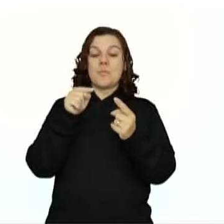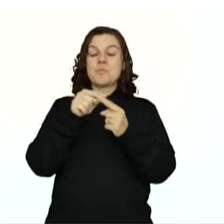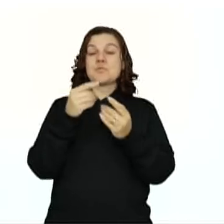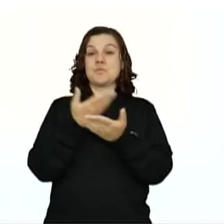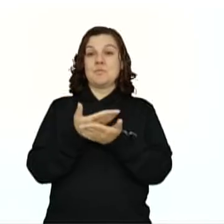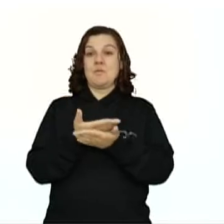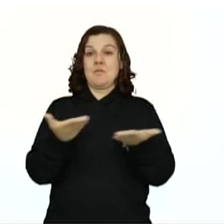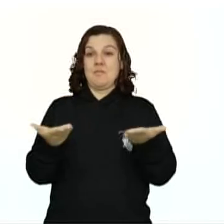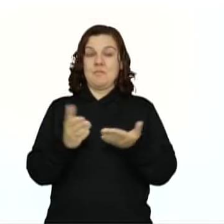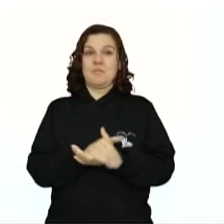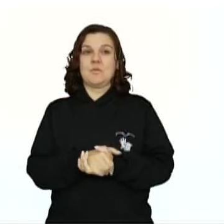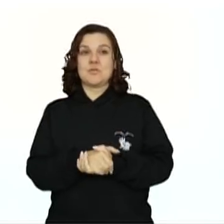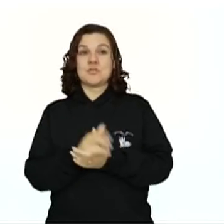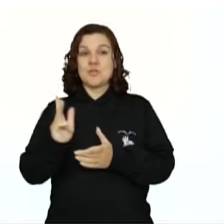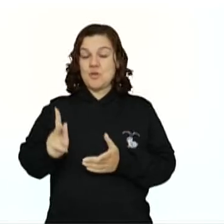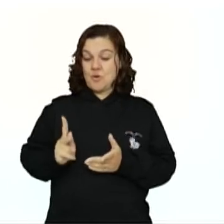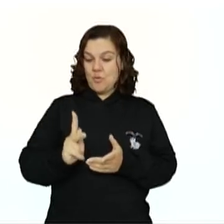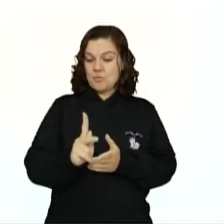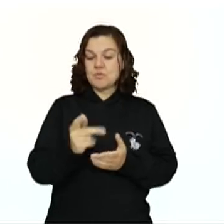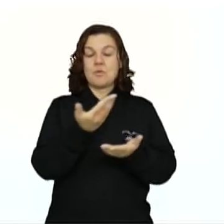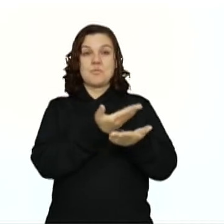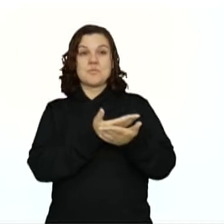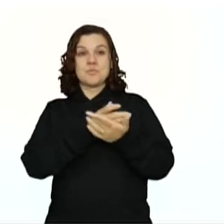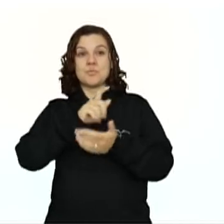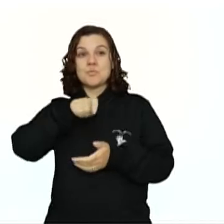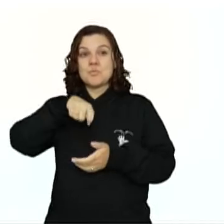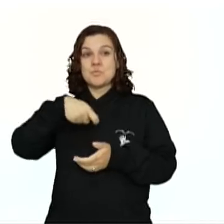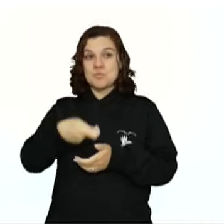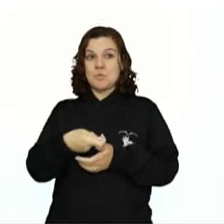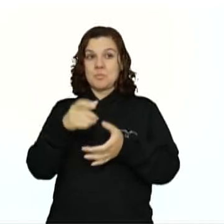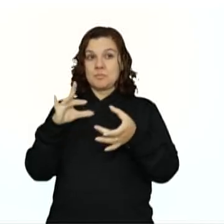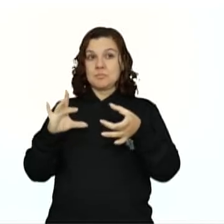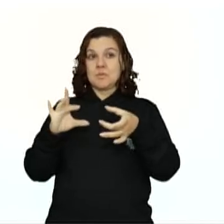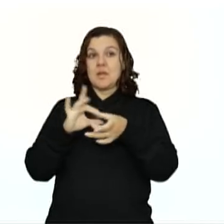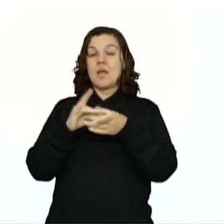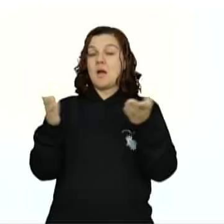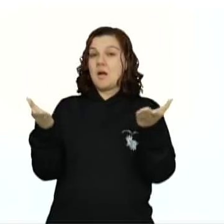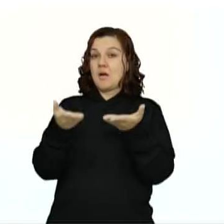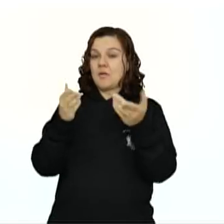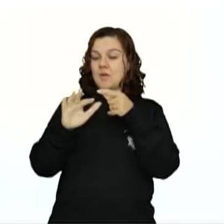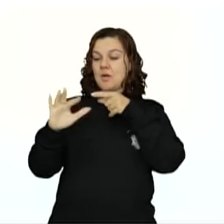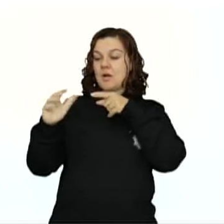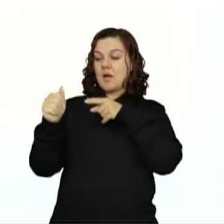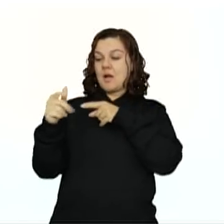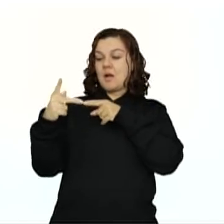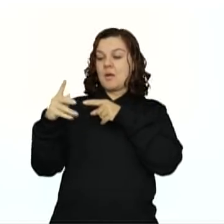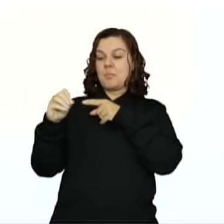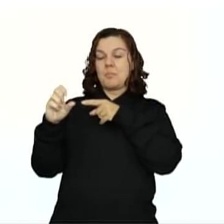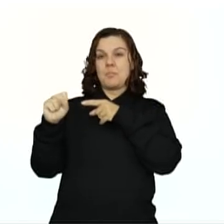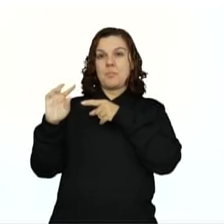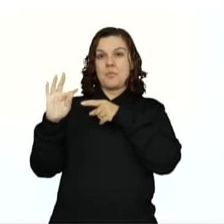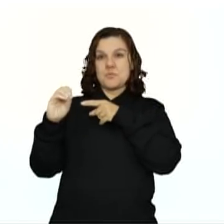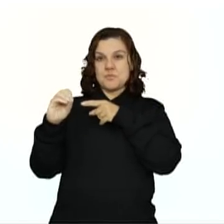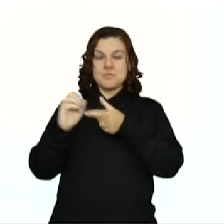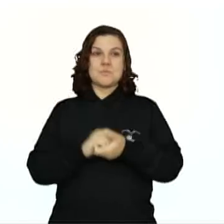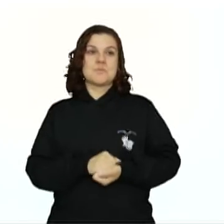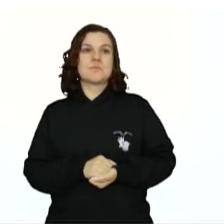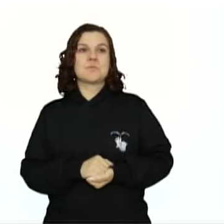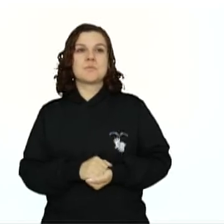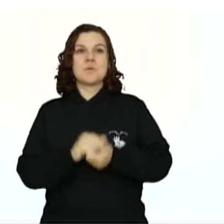Objetivos da aula. Continuar os estudos sobre os termos acessórios da oração, focalizando o